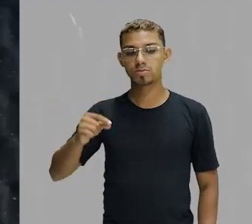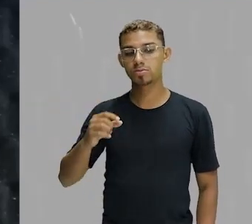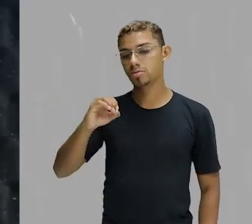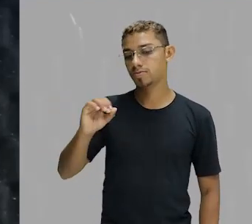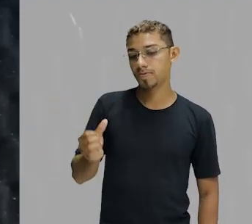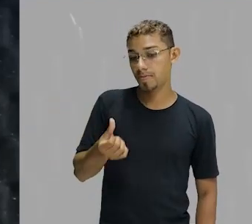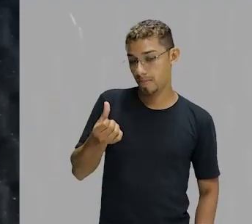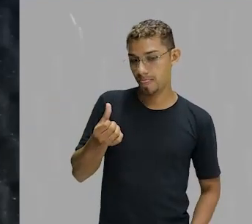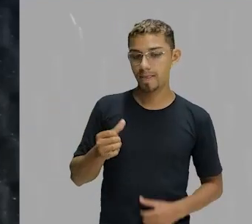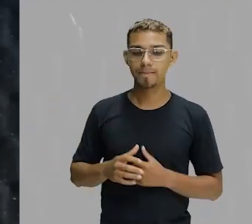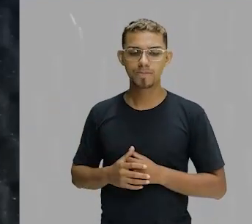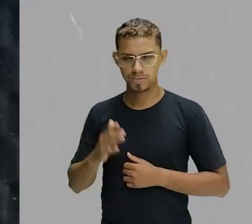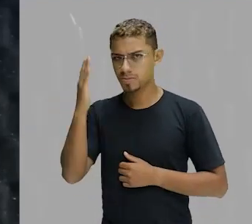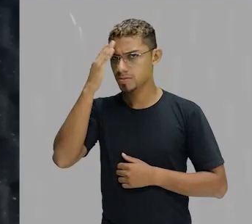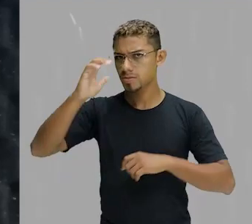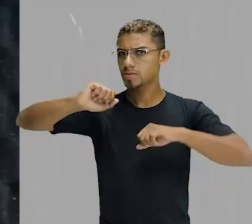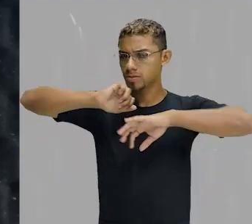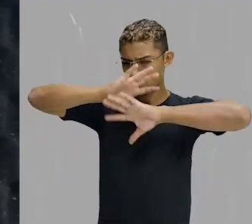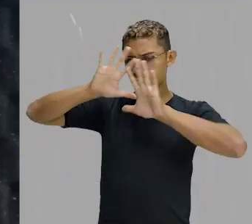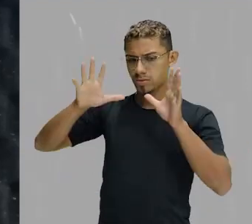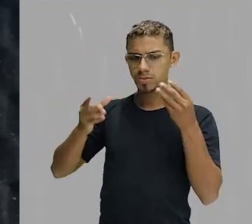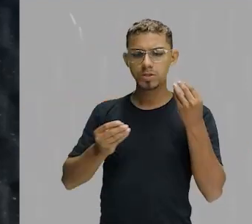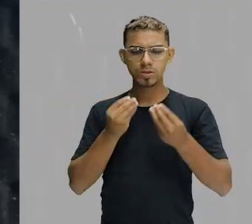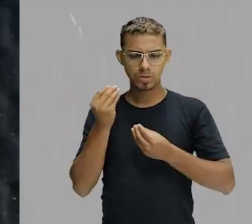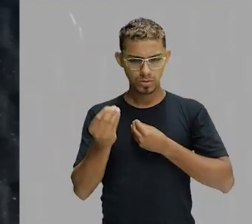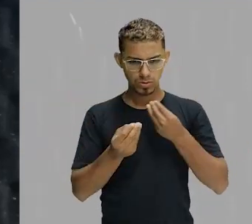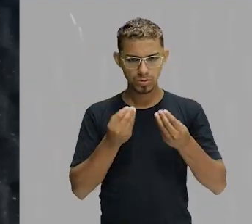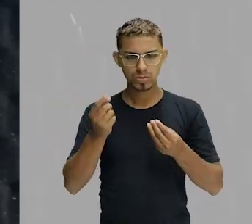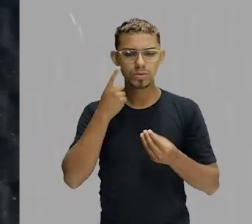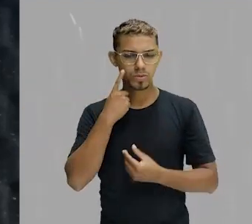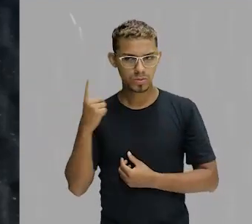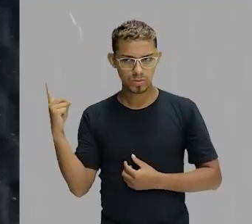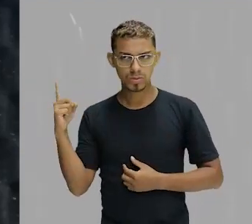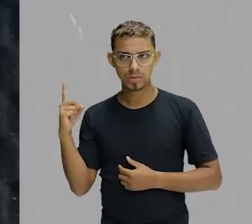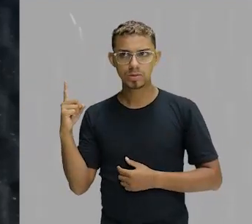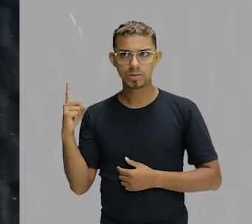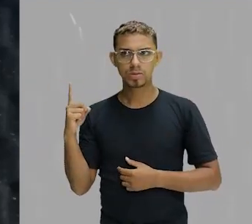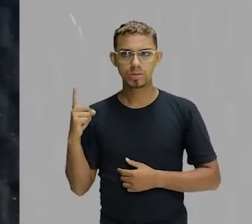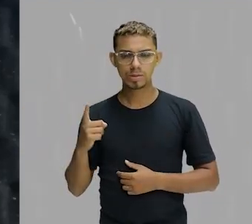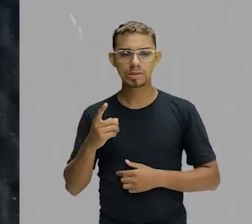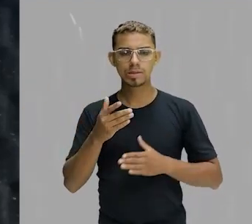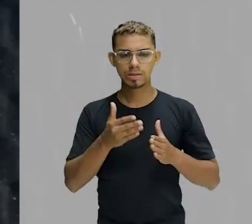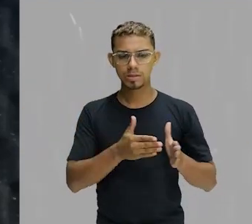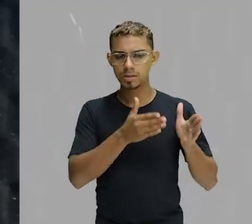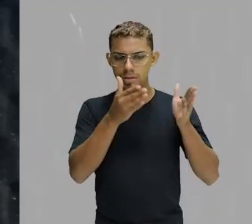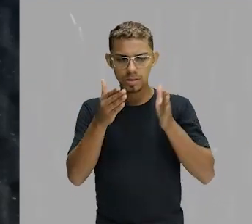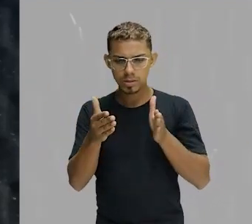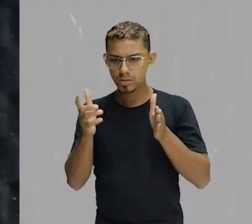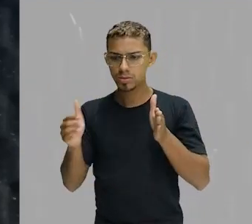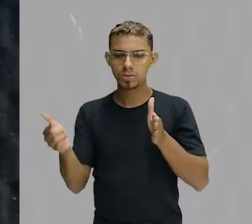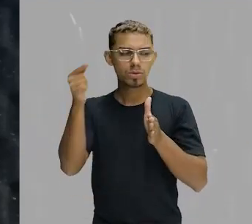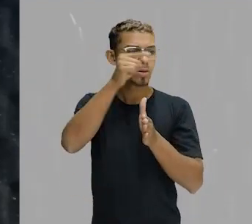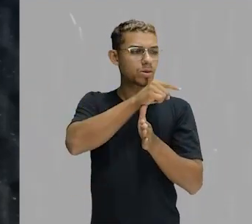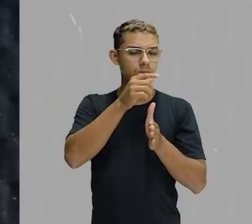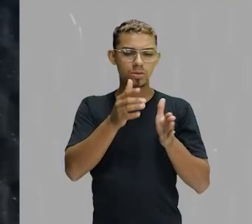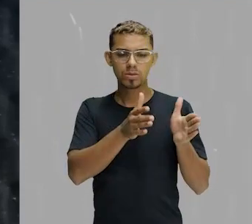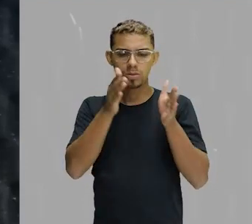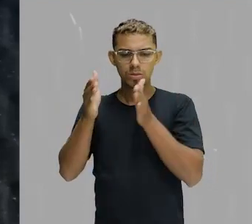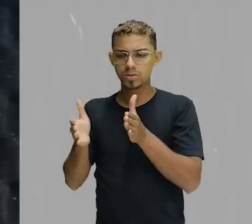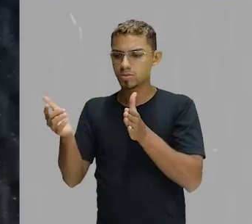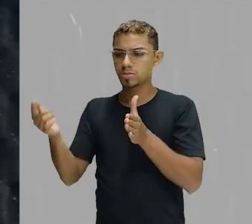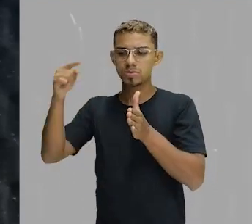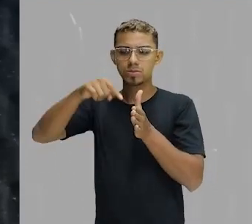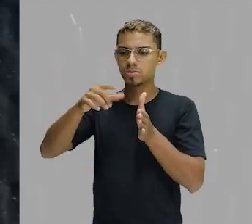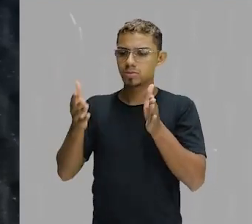509,06. Está dando para você entender como é que está funcionando o cálculo? Você está todo o tempo fazendo o cálculo baseado no valor anterior,